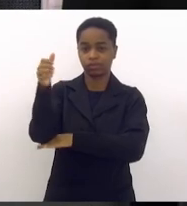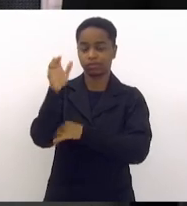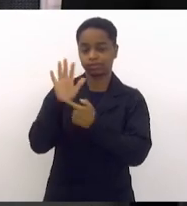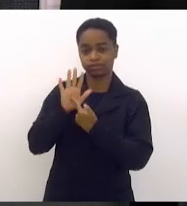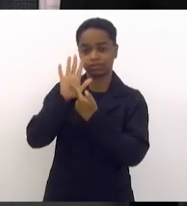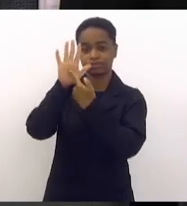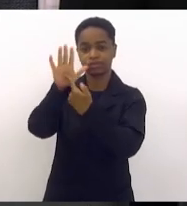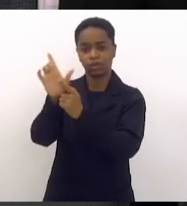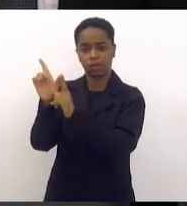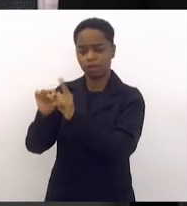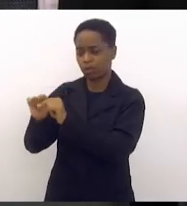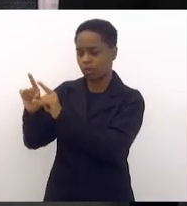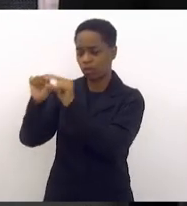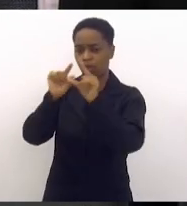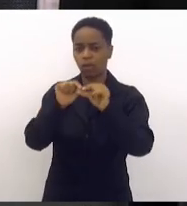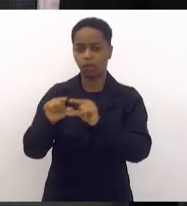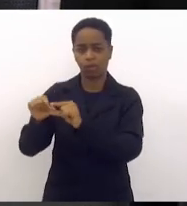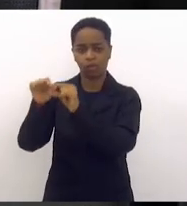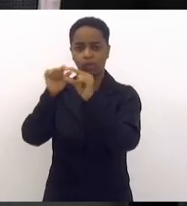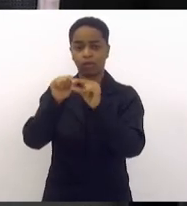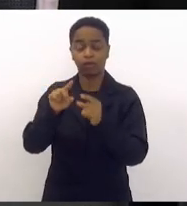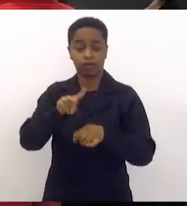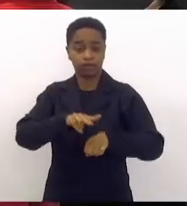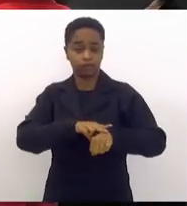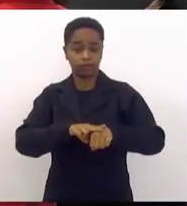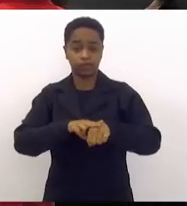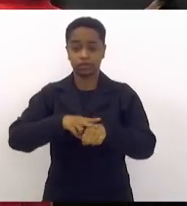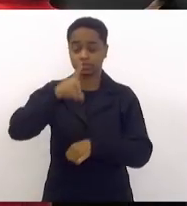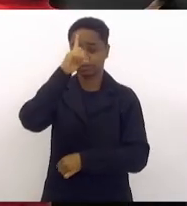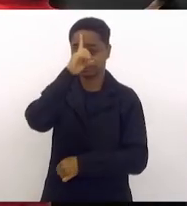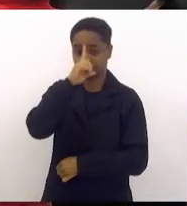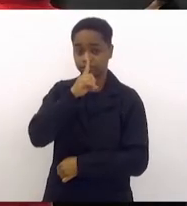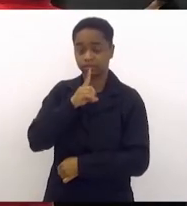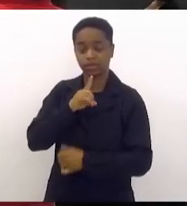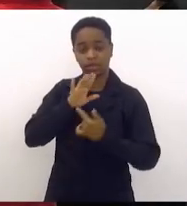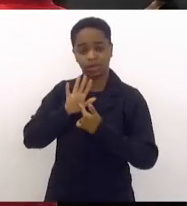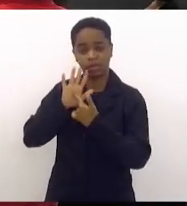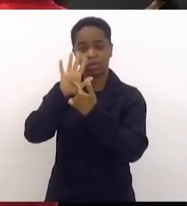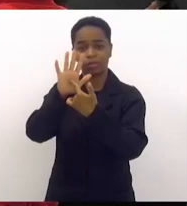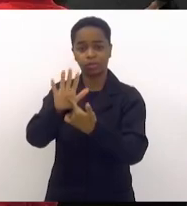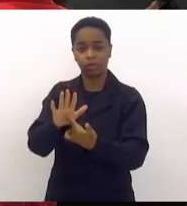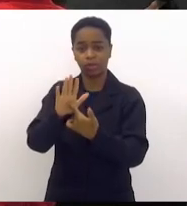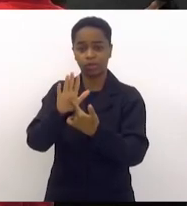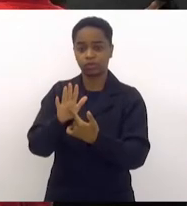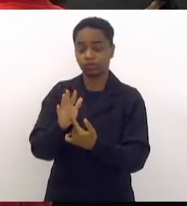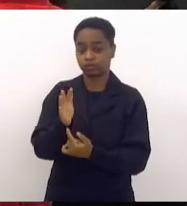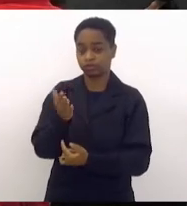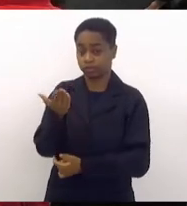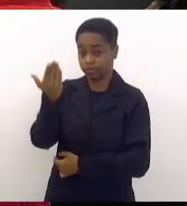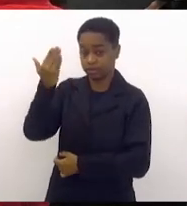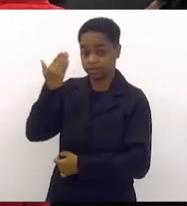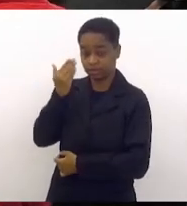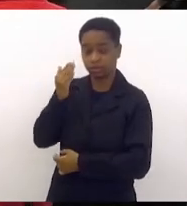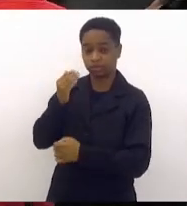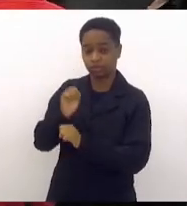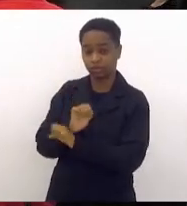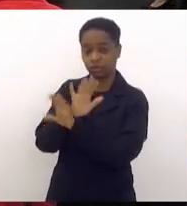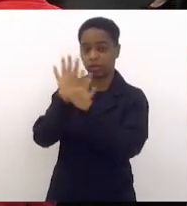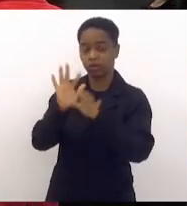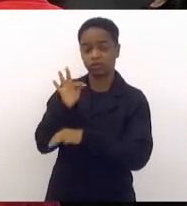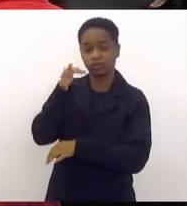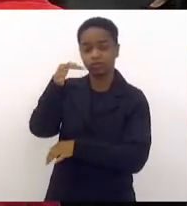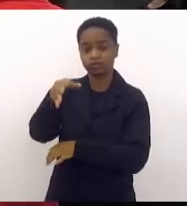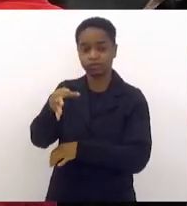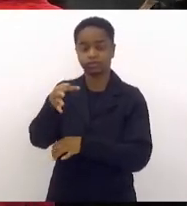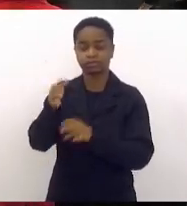ostentas estrelado de ver louro desta flâmula qu no futuro e glória